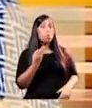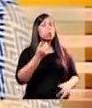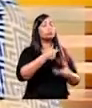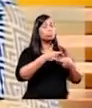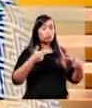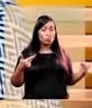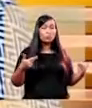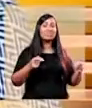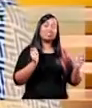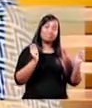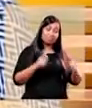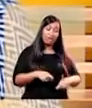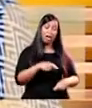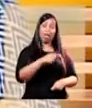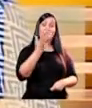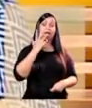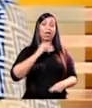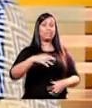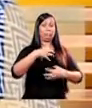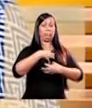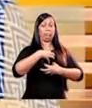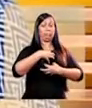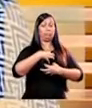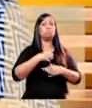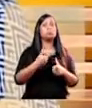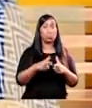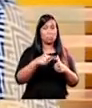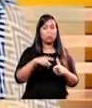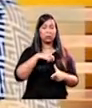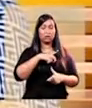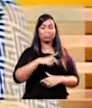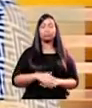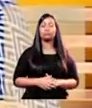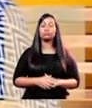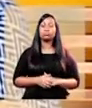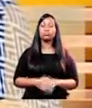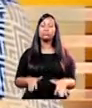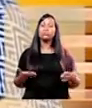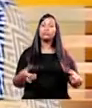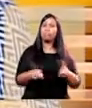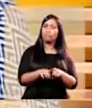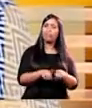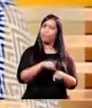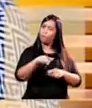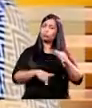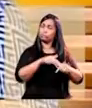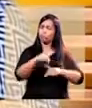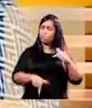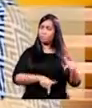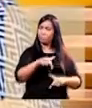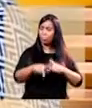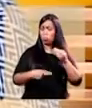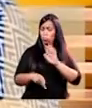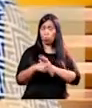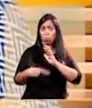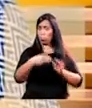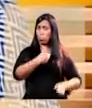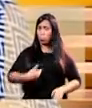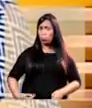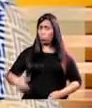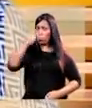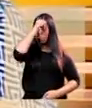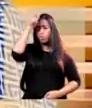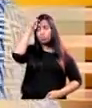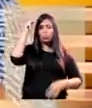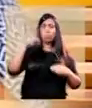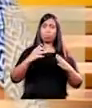que possa colocar em risco a integridade daquela criança ou adolescente. E é um serviço público, né?